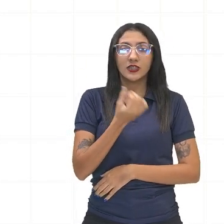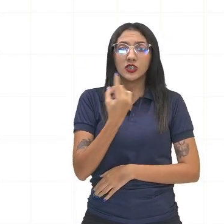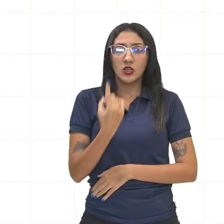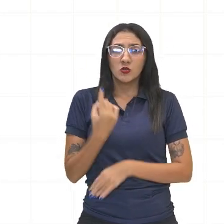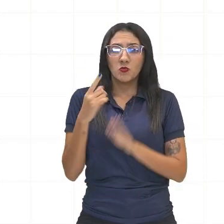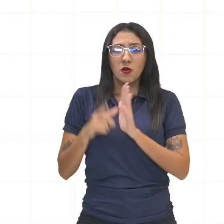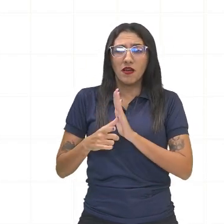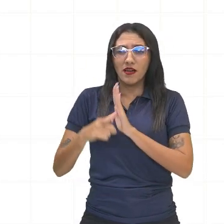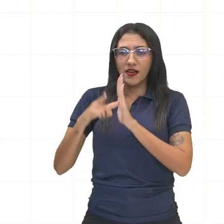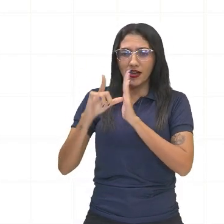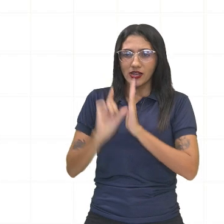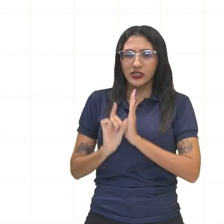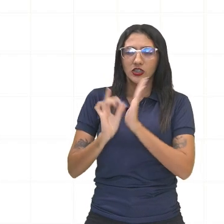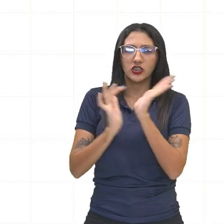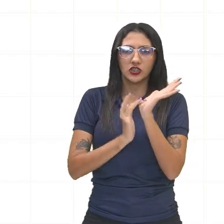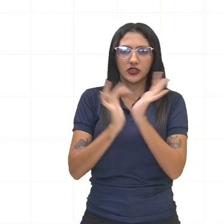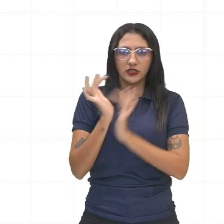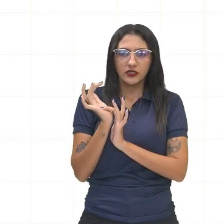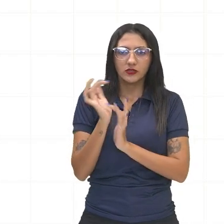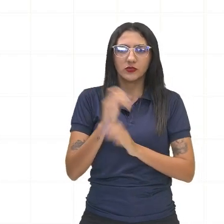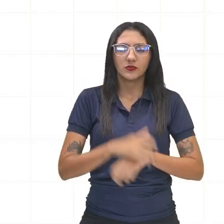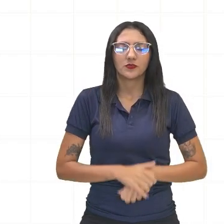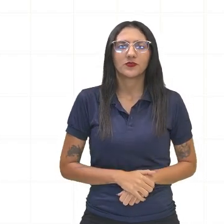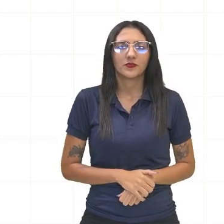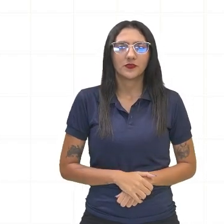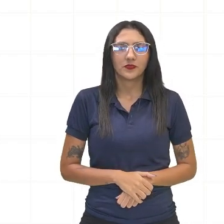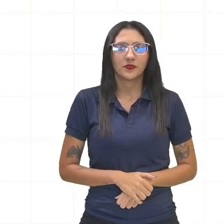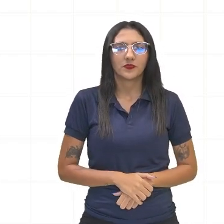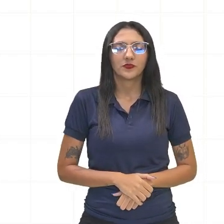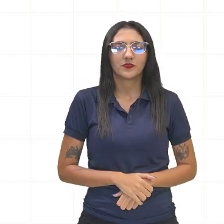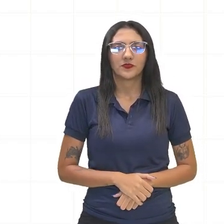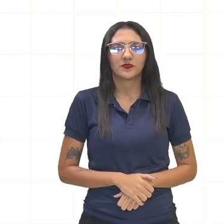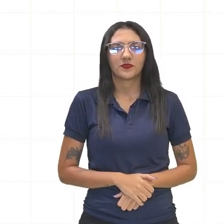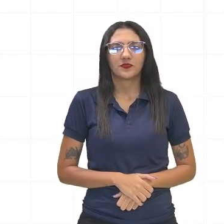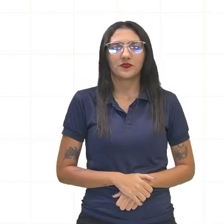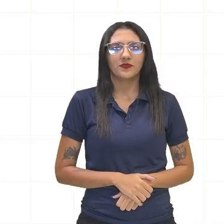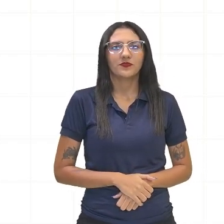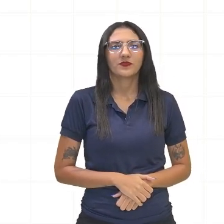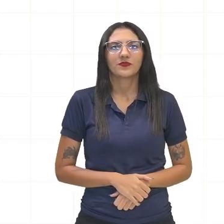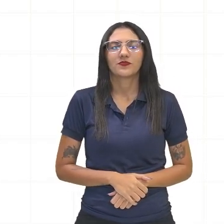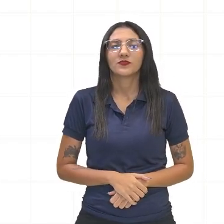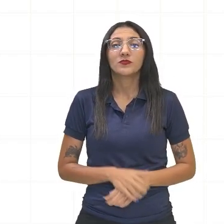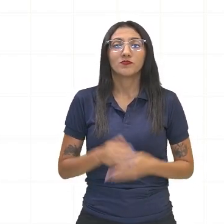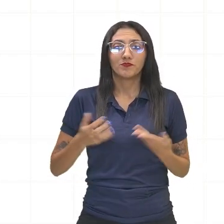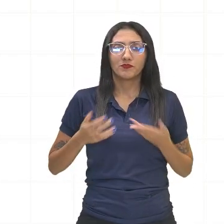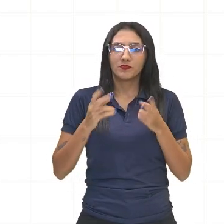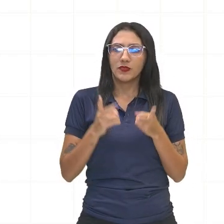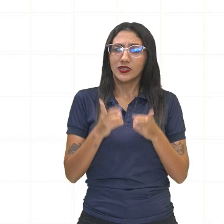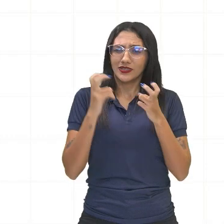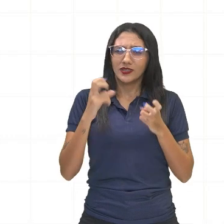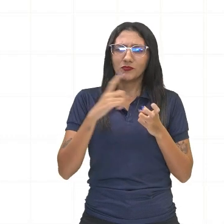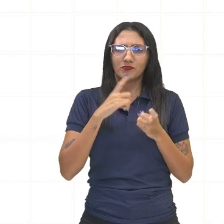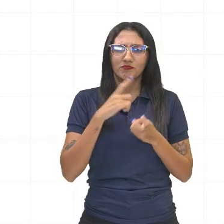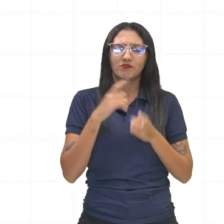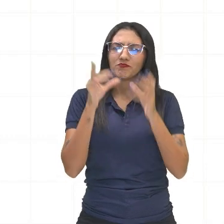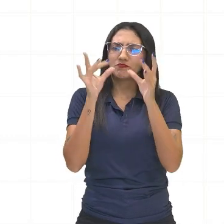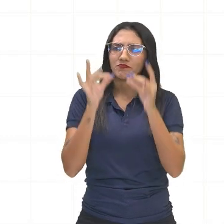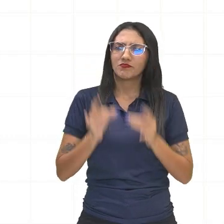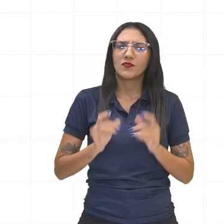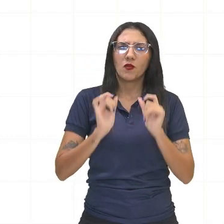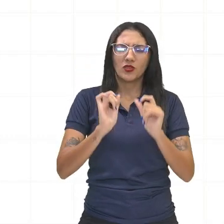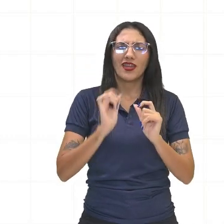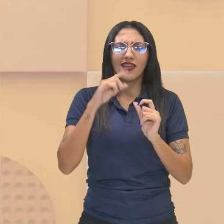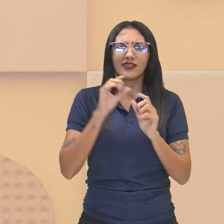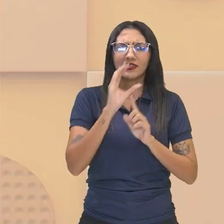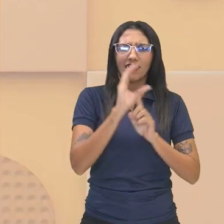3761 antes de Cristo. Então, olha só, percebe aí que nós falamos então, né, sobre esse